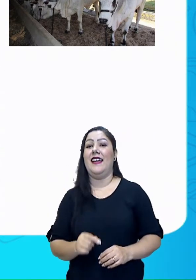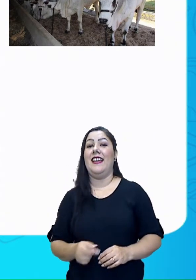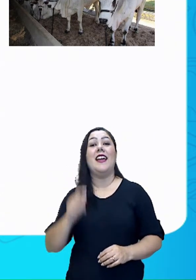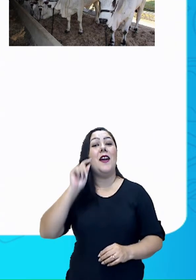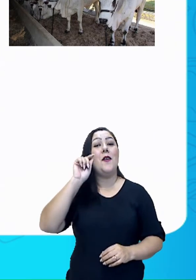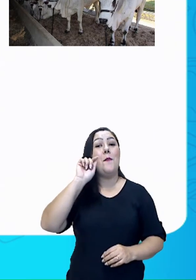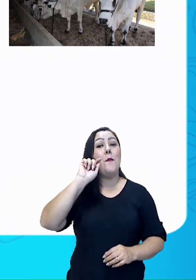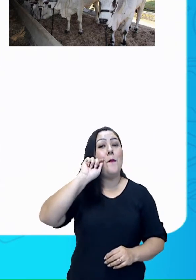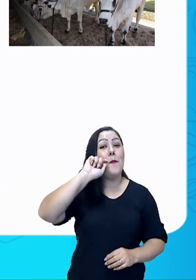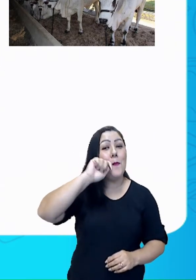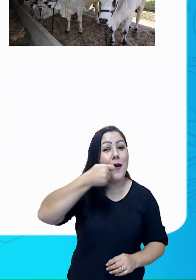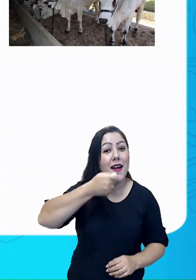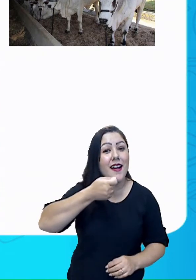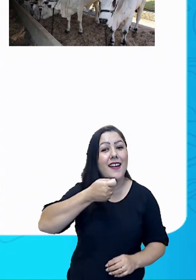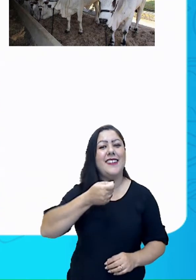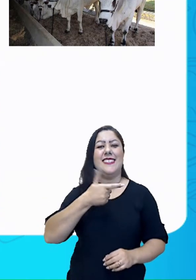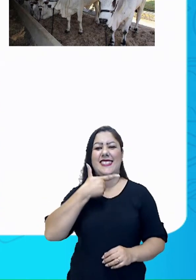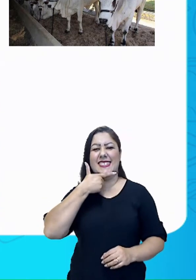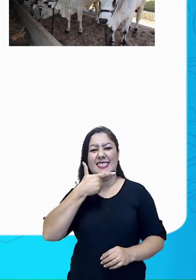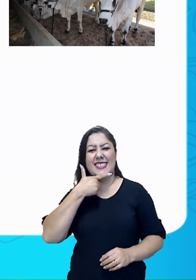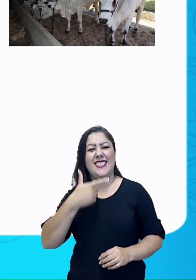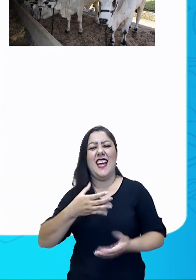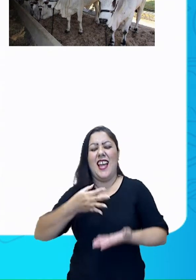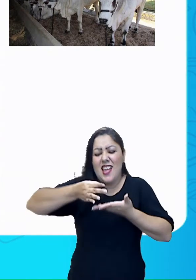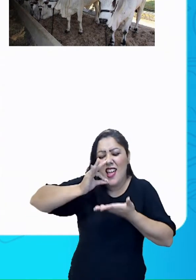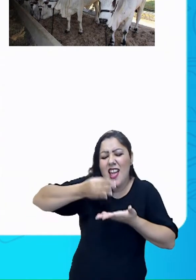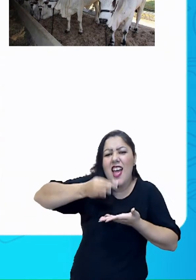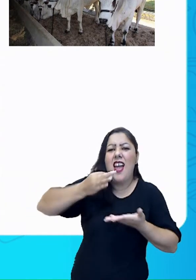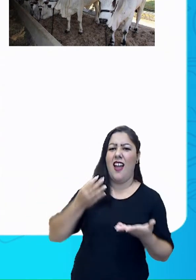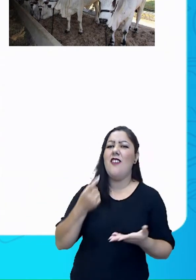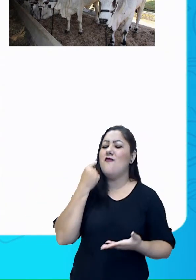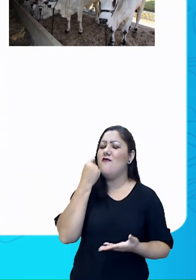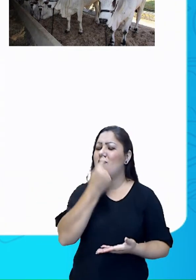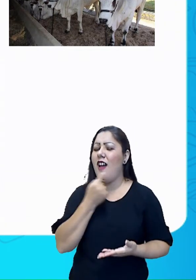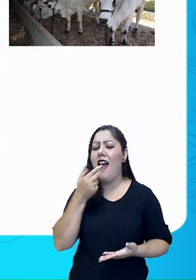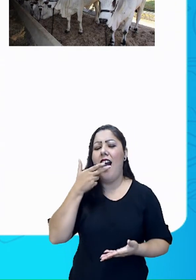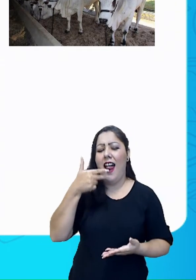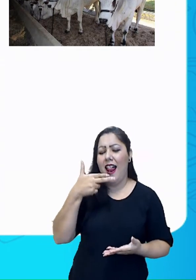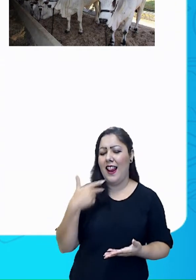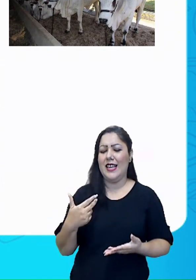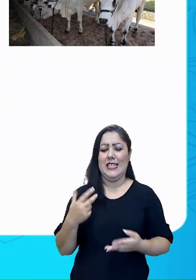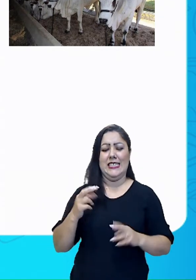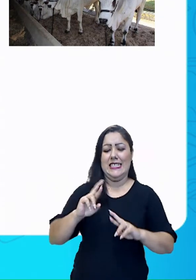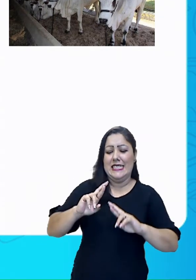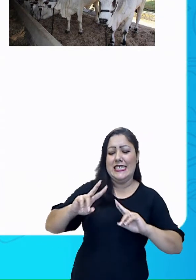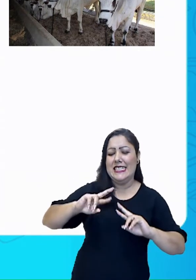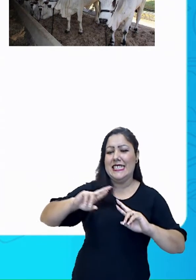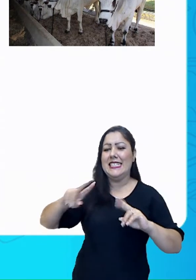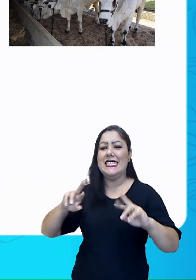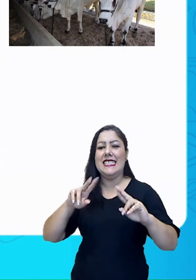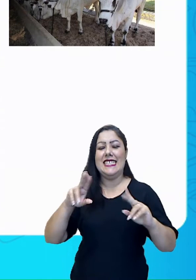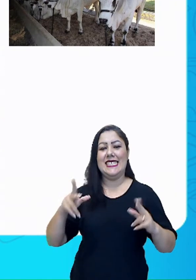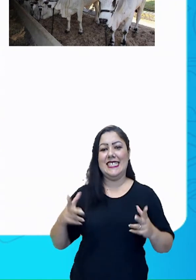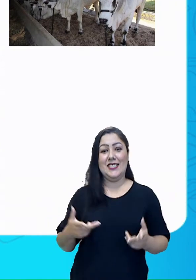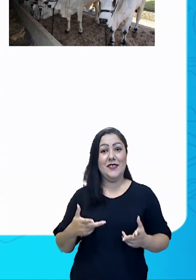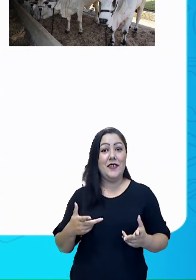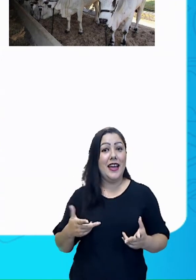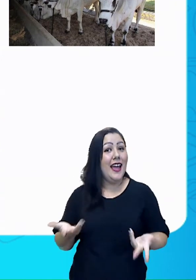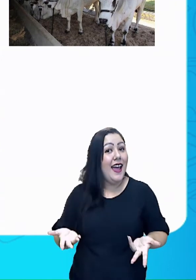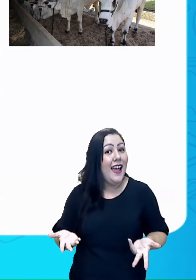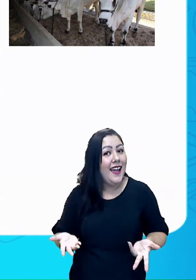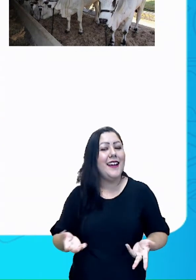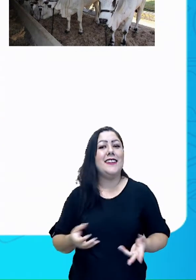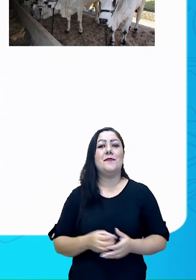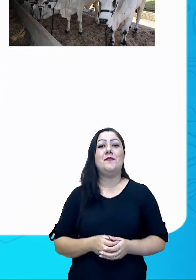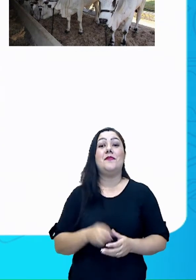de queijo, cafezinho, não é isso mesmo? E o nosso sotaque, por mais que nós conversemos aqui uns com os outros e a gente não perceba, se